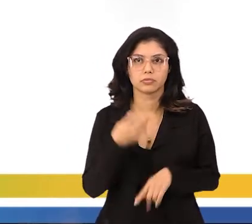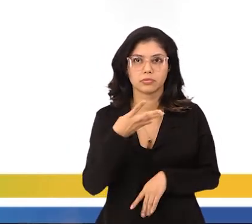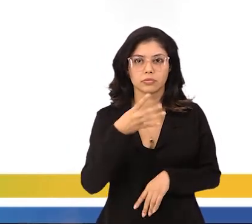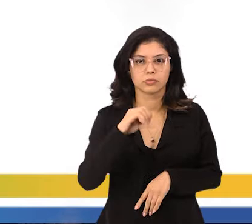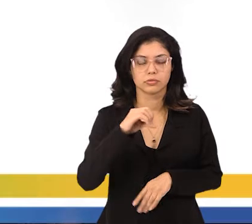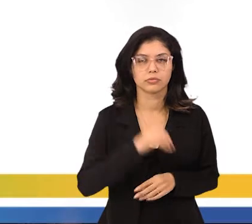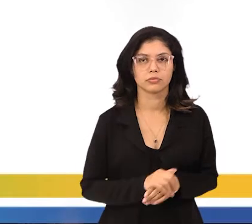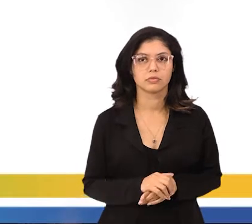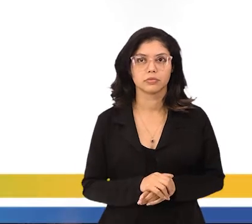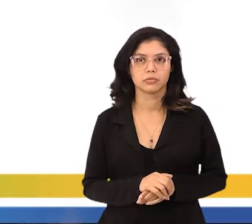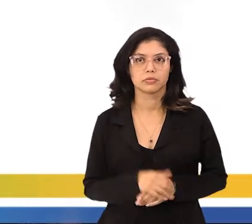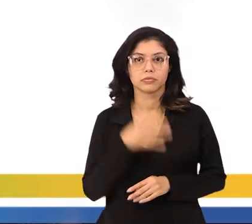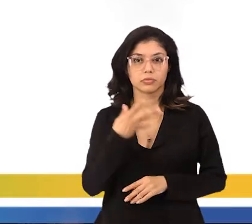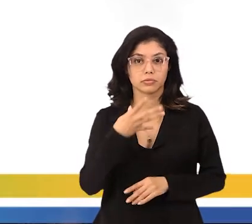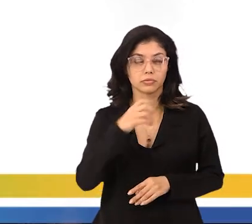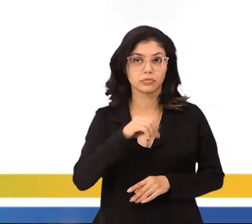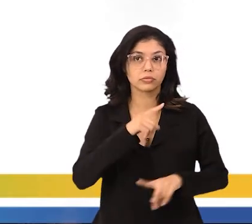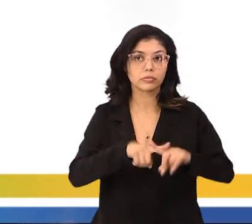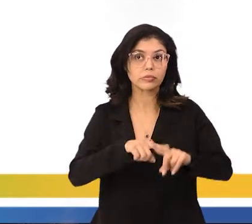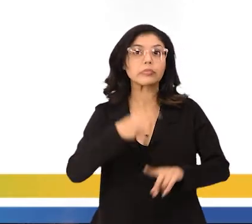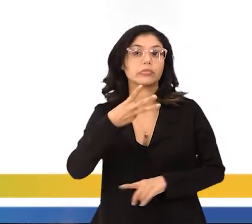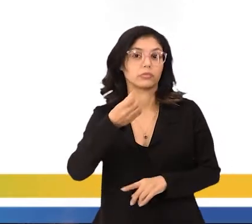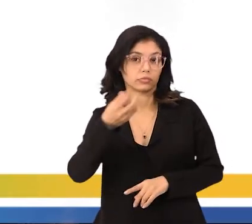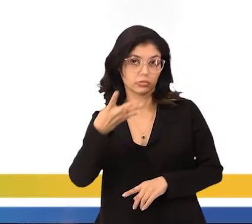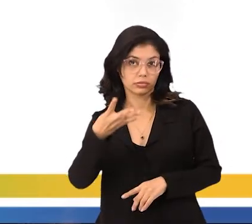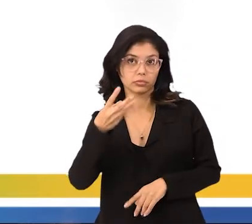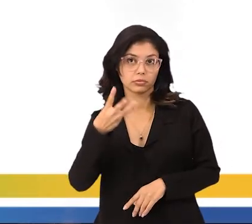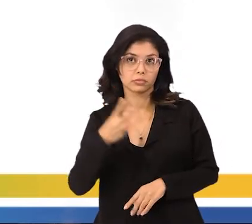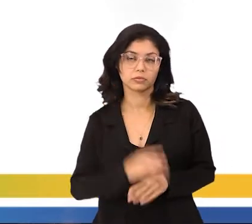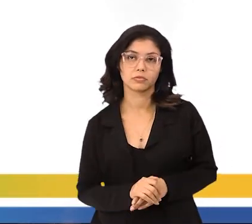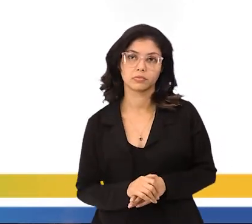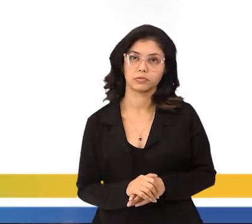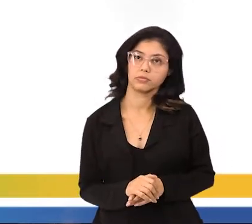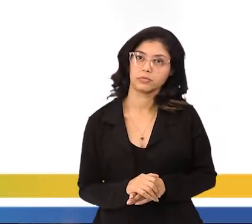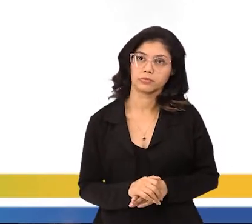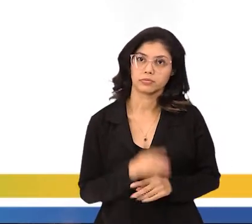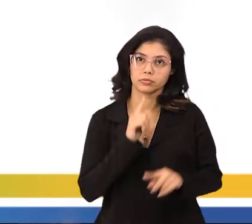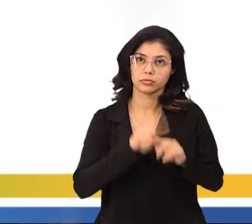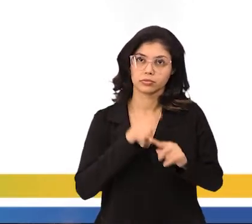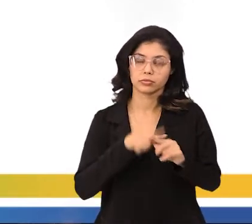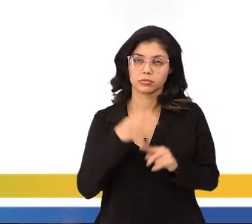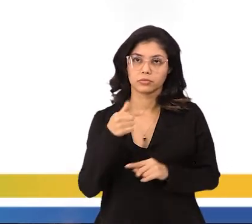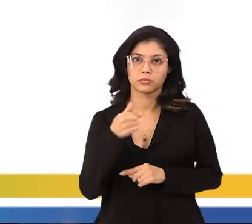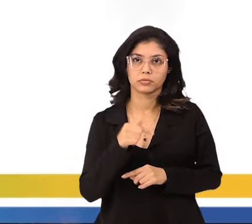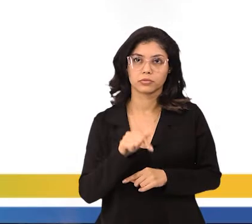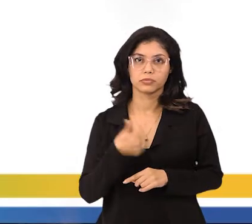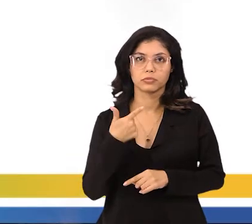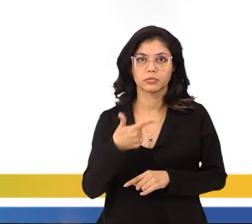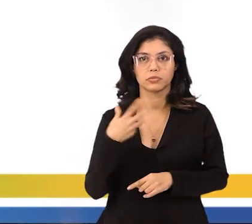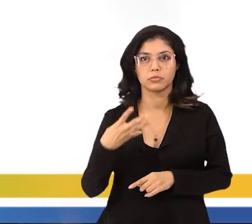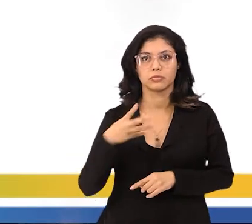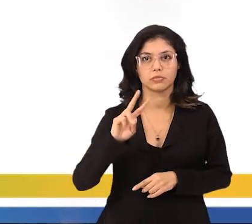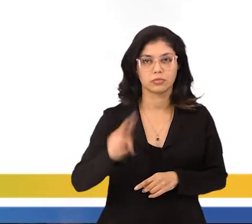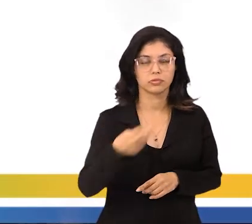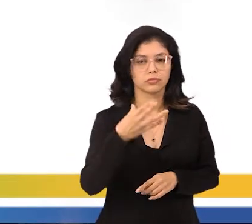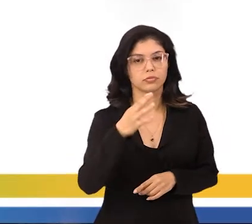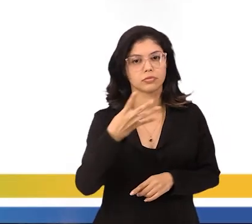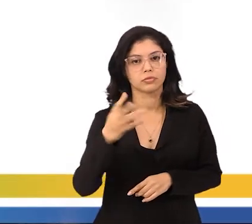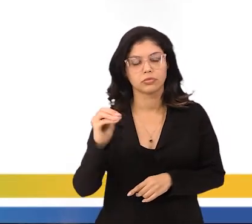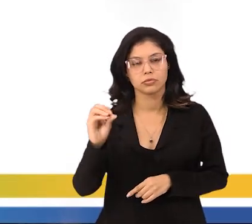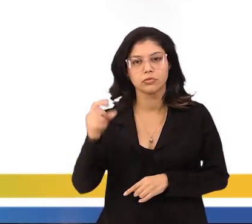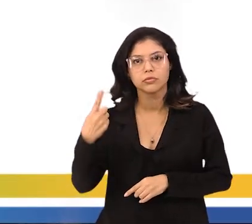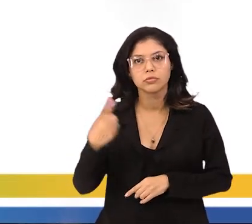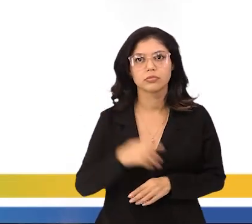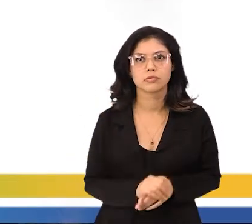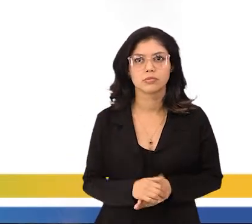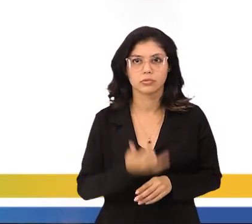49. 49 vezes 7 igual a 343. E quando eu multiplico 343 vezes 7 é igual a